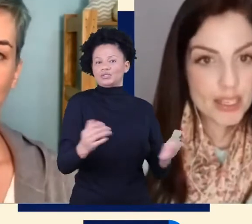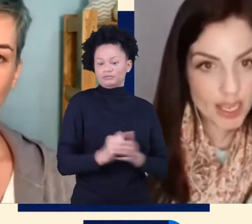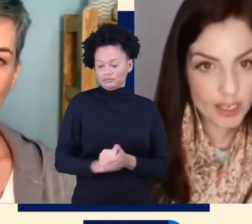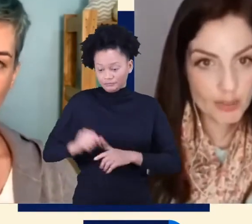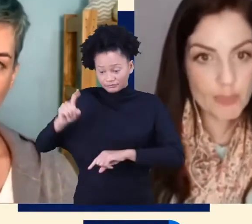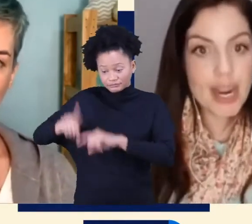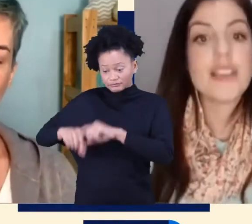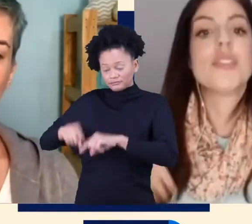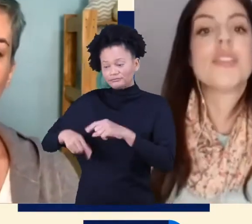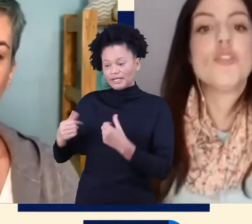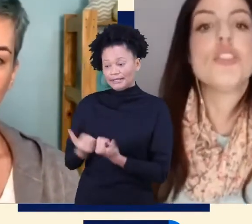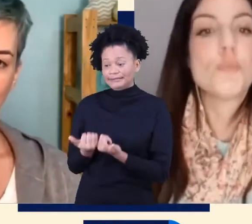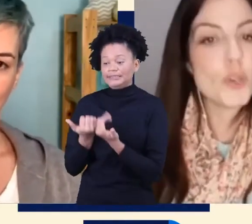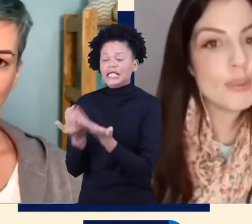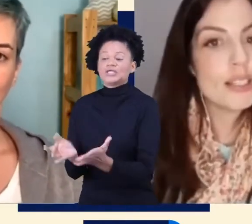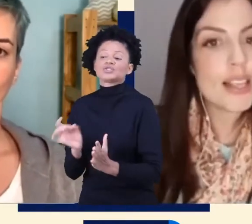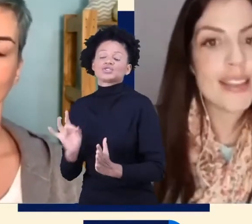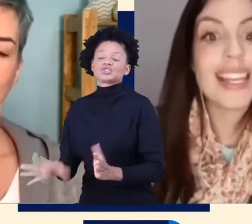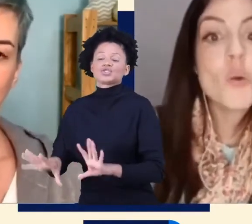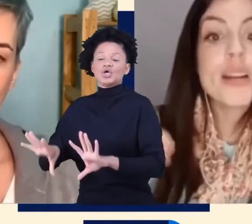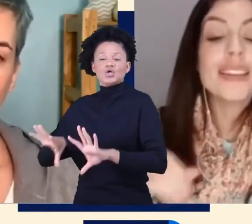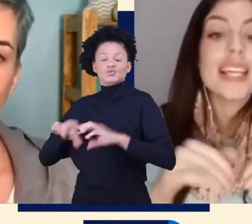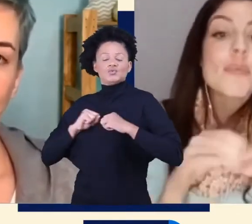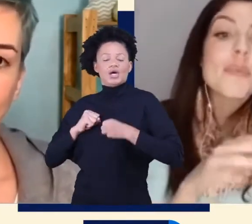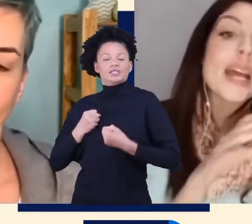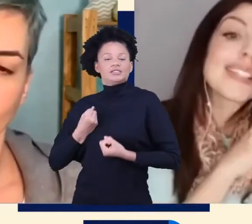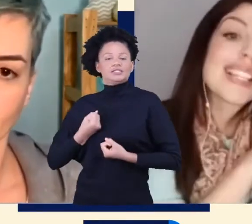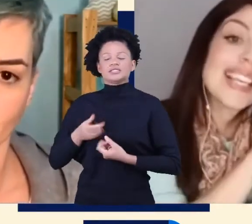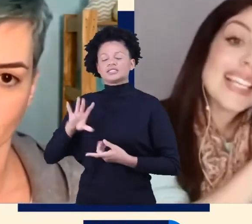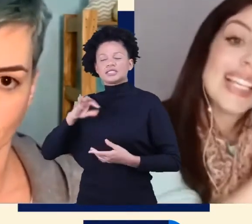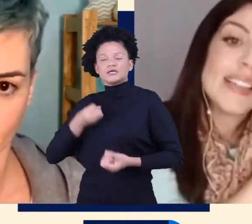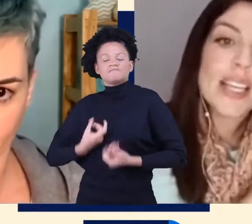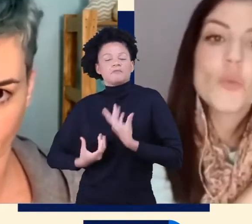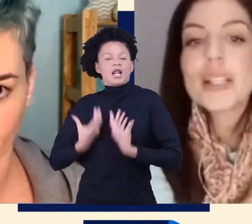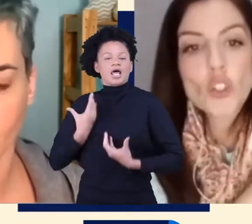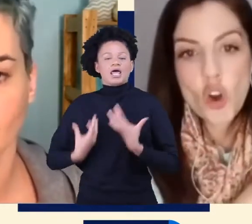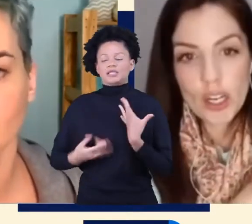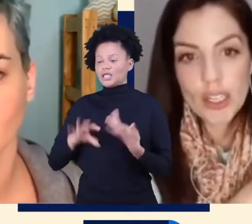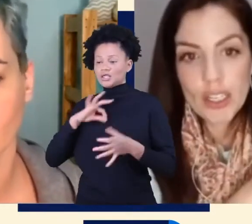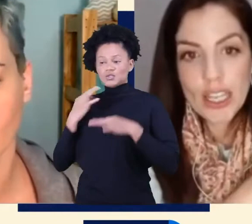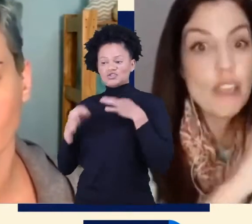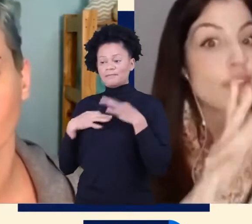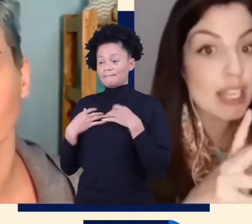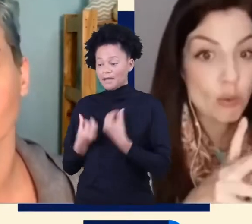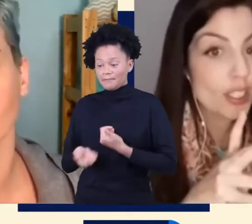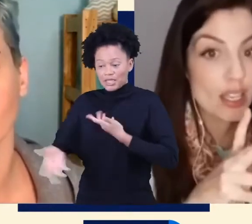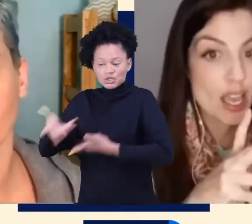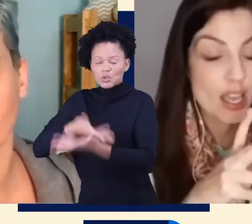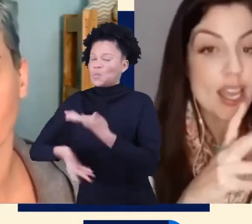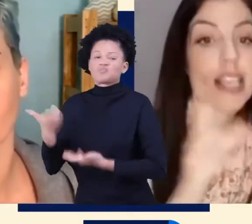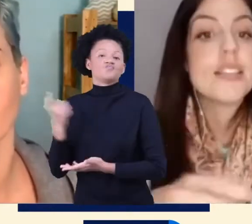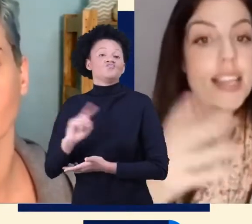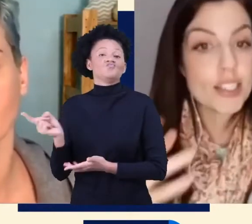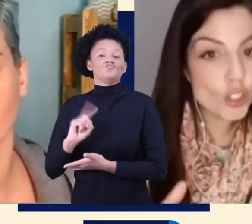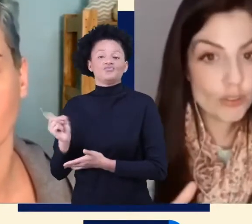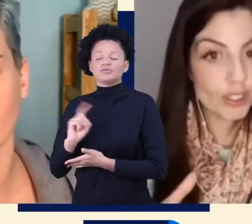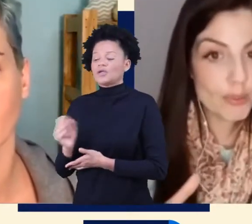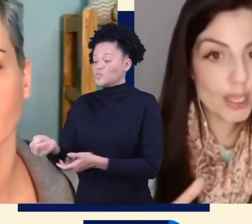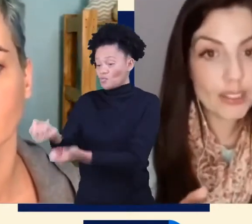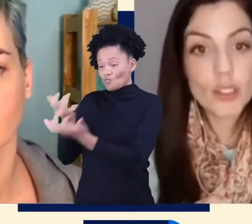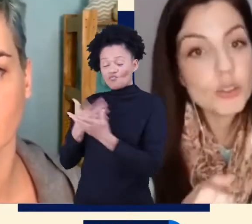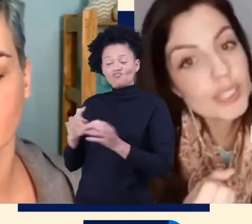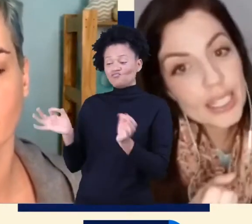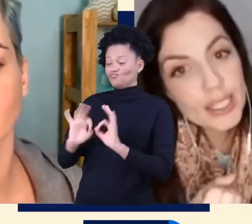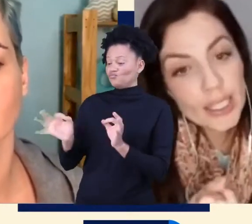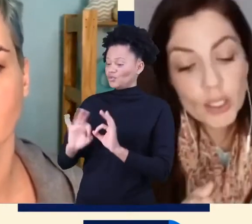dar prazer, para se disponibilizar, não para ter prazer e ter uma troca e falar o que quer e ser ativa